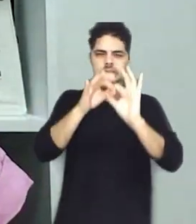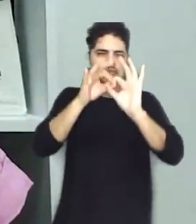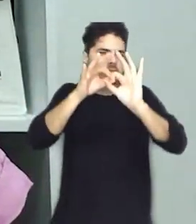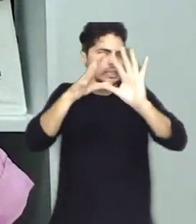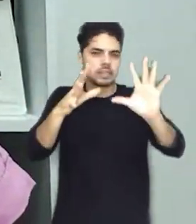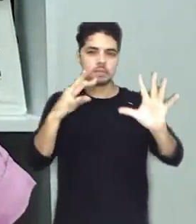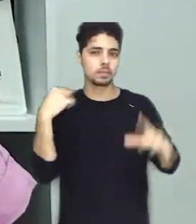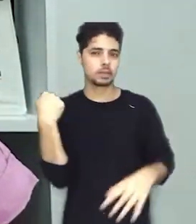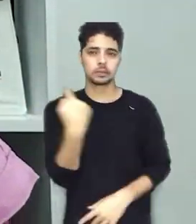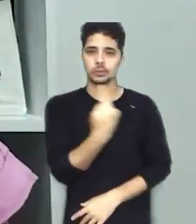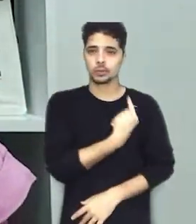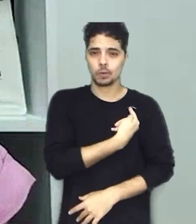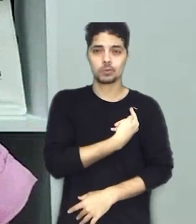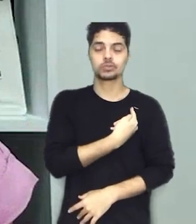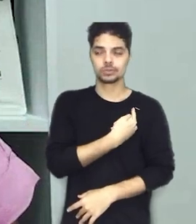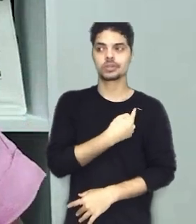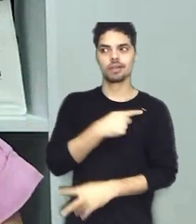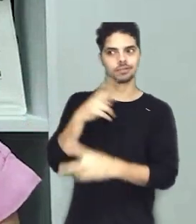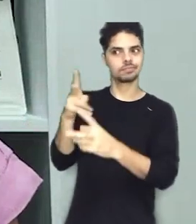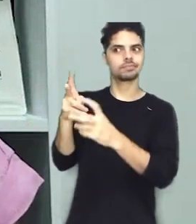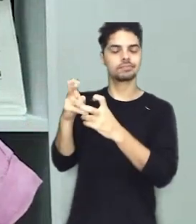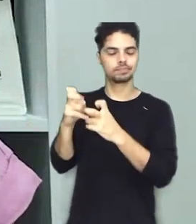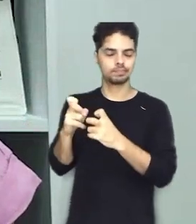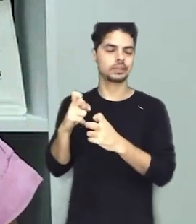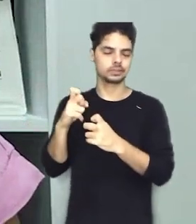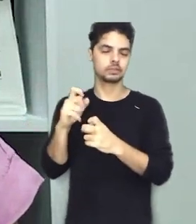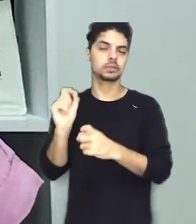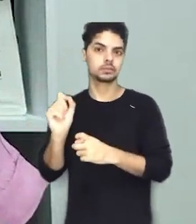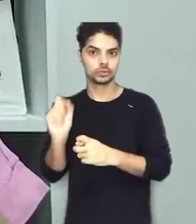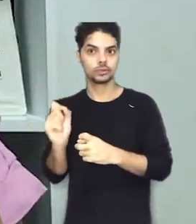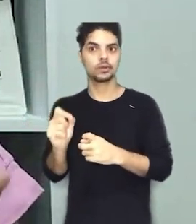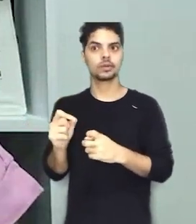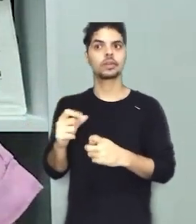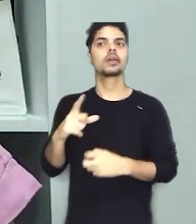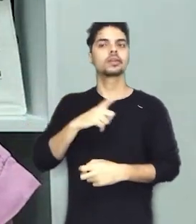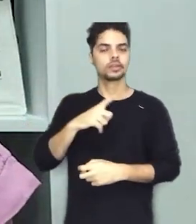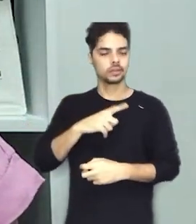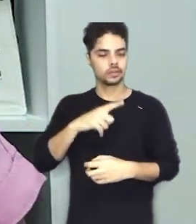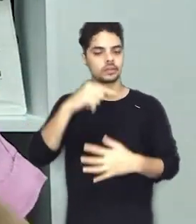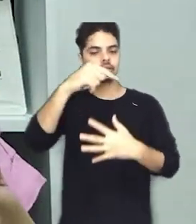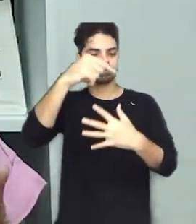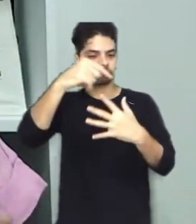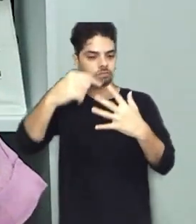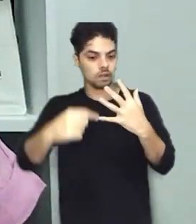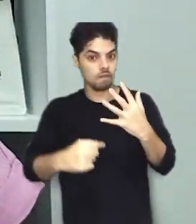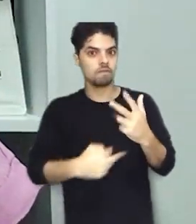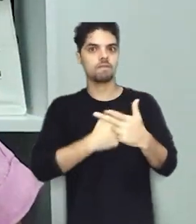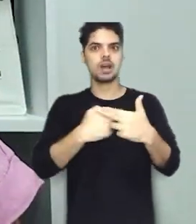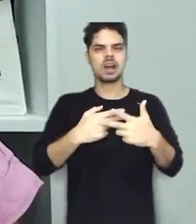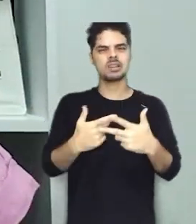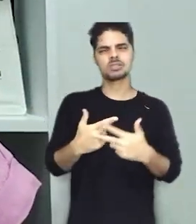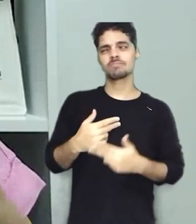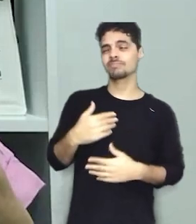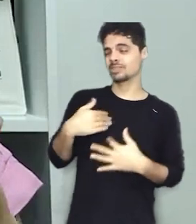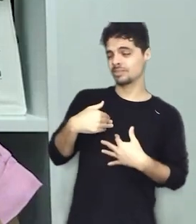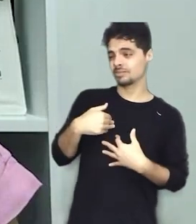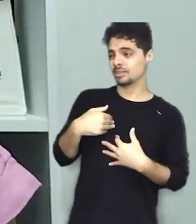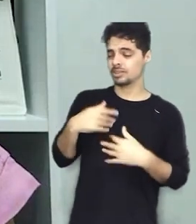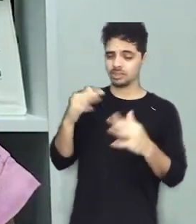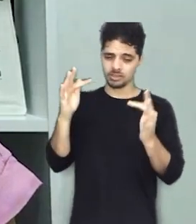mais liberdade. Então, percebemos que havia indícios de insatisfação e que